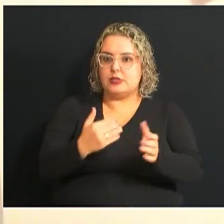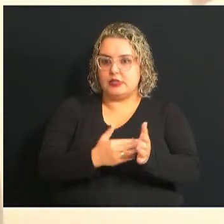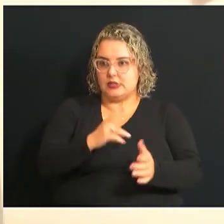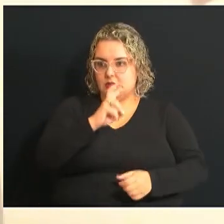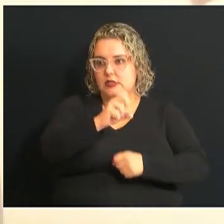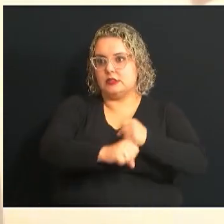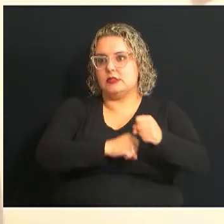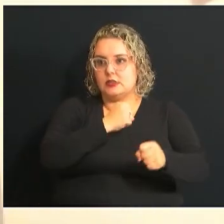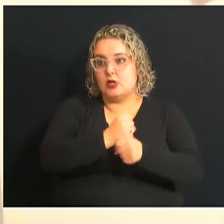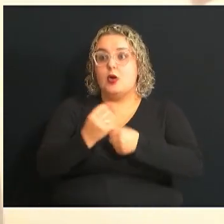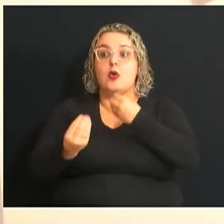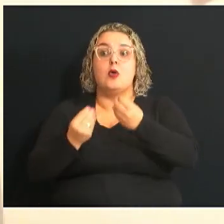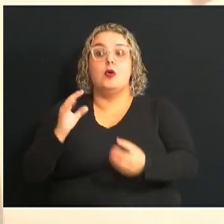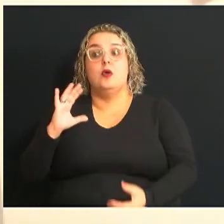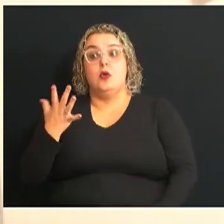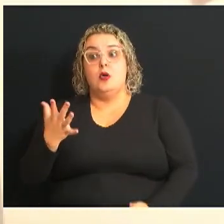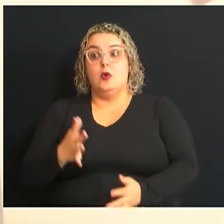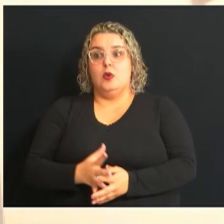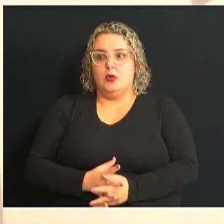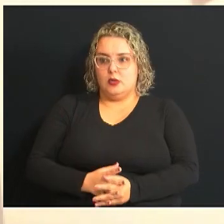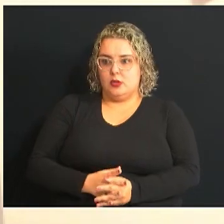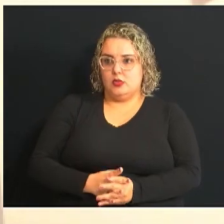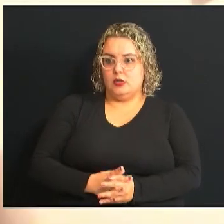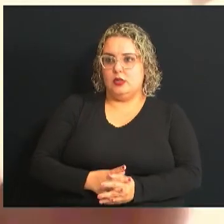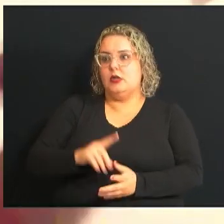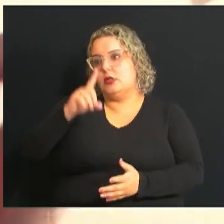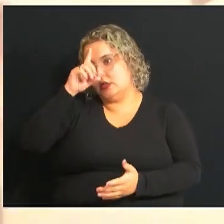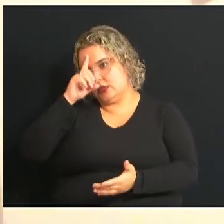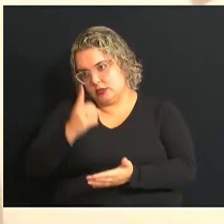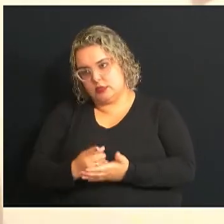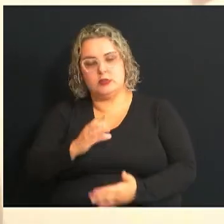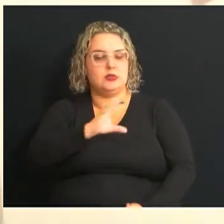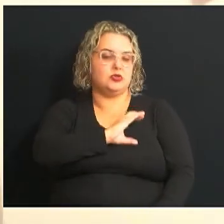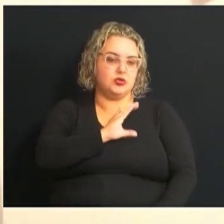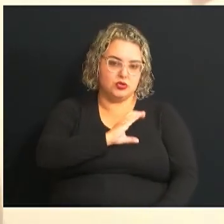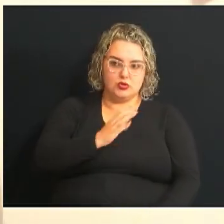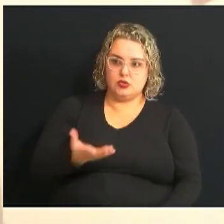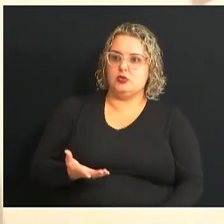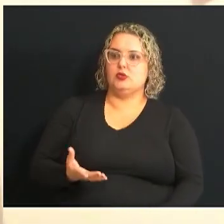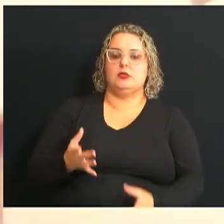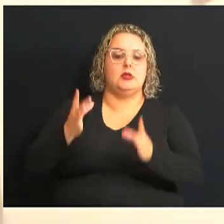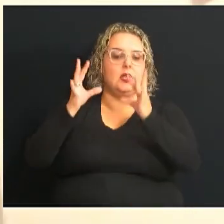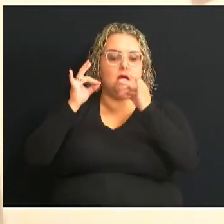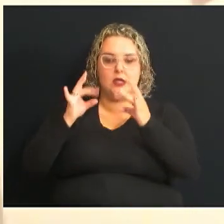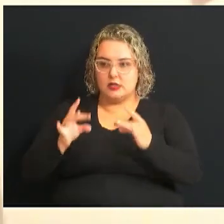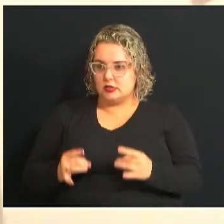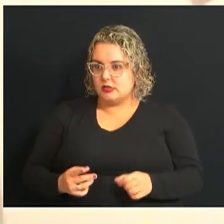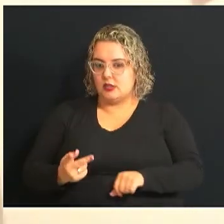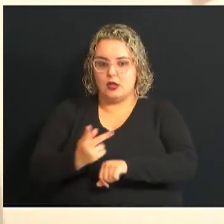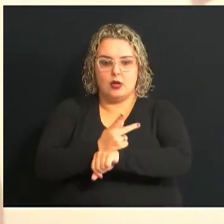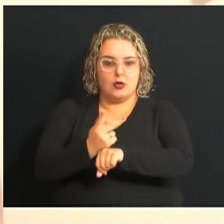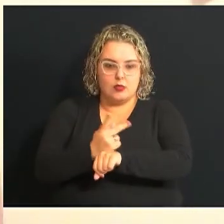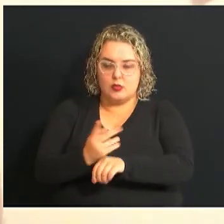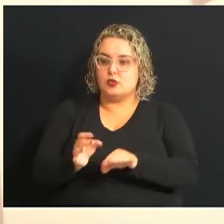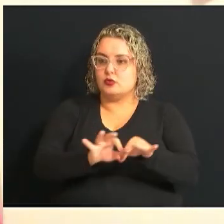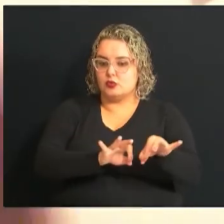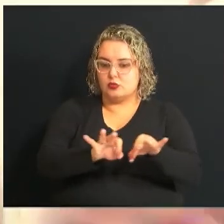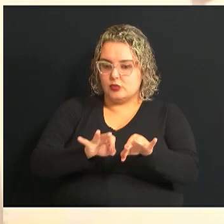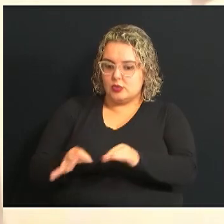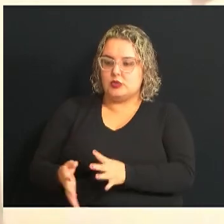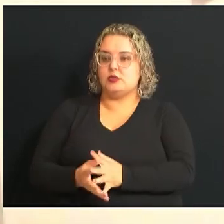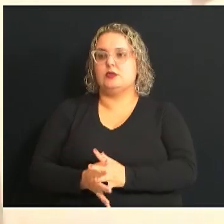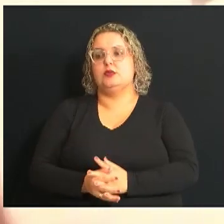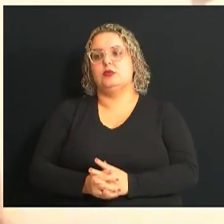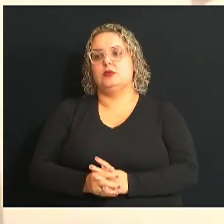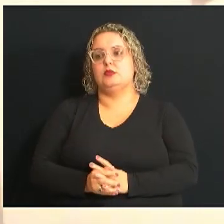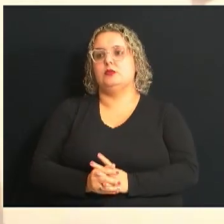que ia ser. Então, a gente decidiu o Canadá e aí se aprofundou na busca, no planejamento, pedimos